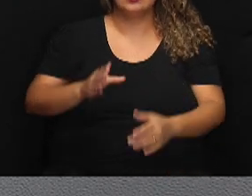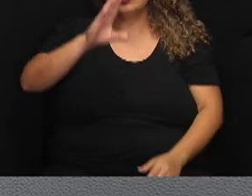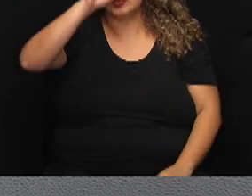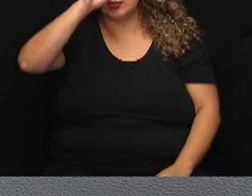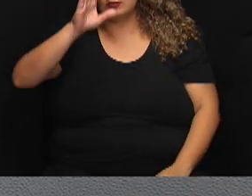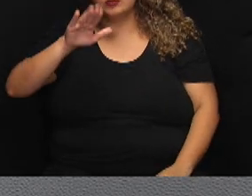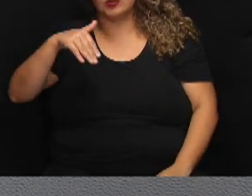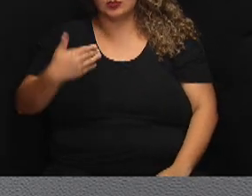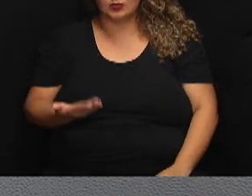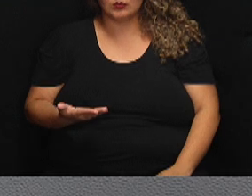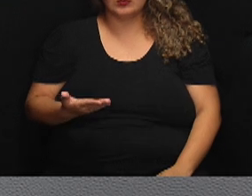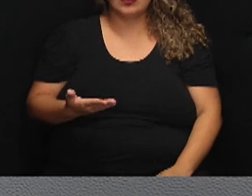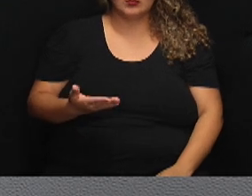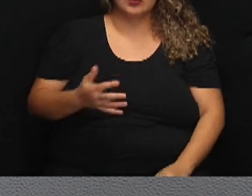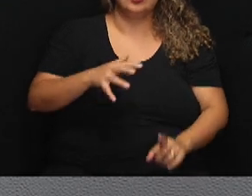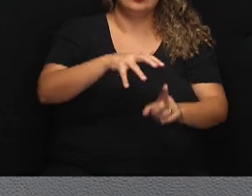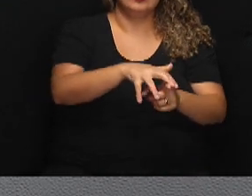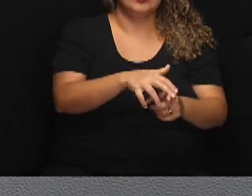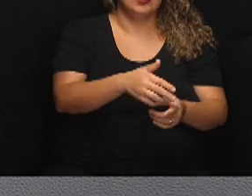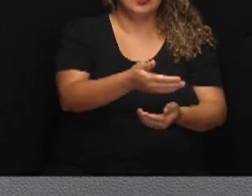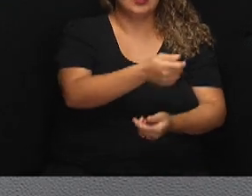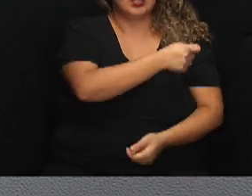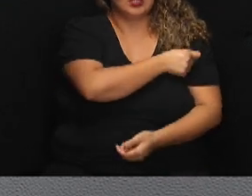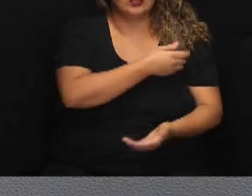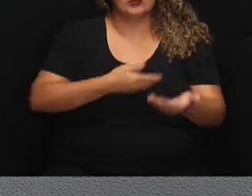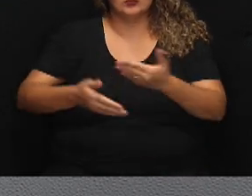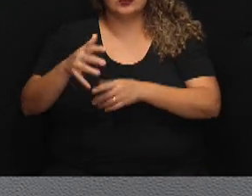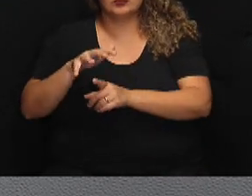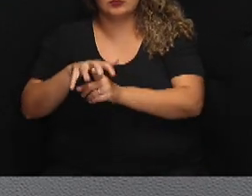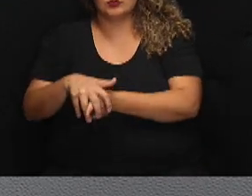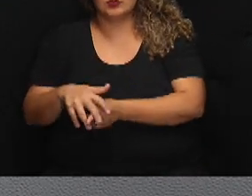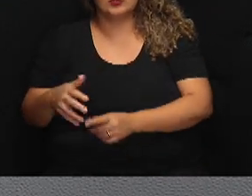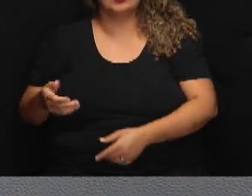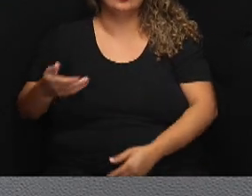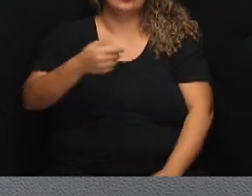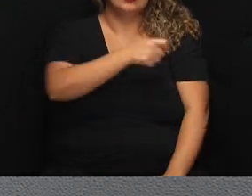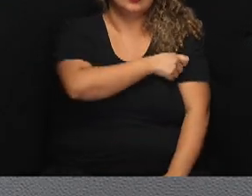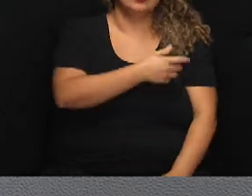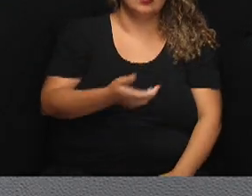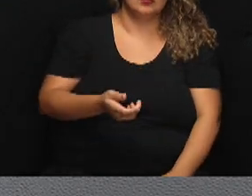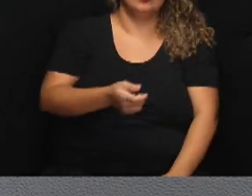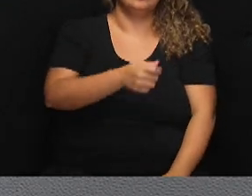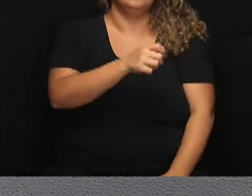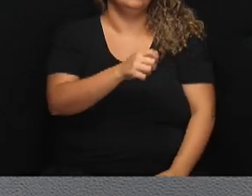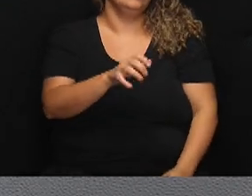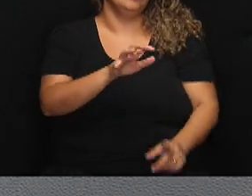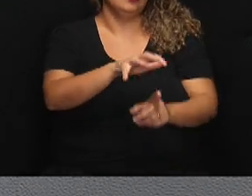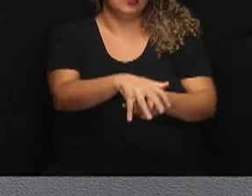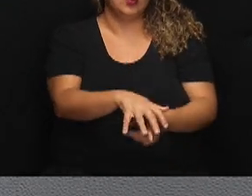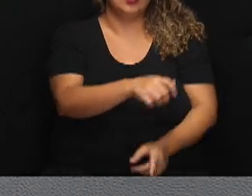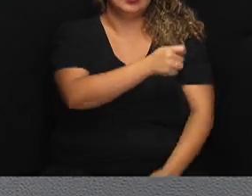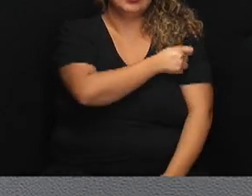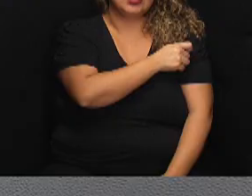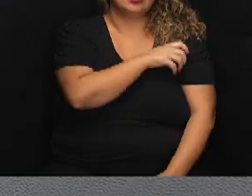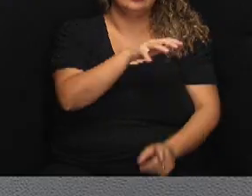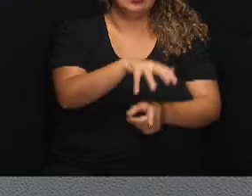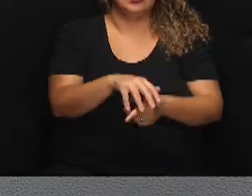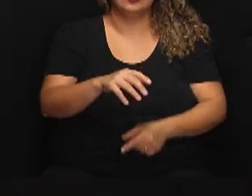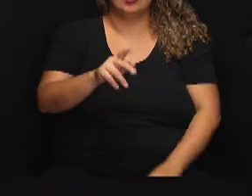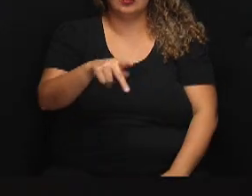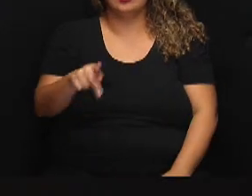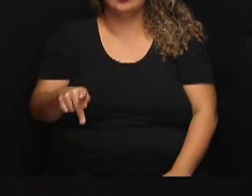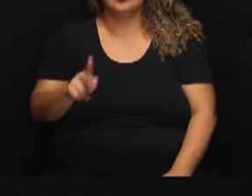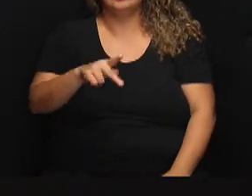quando eram bullying entre alunos, o bullying de alunos com o professor e até mesmo o bullying de professores